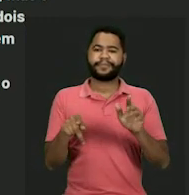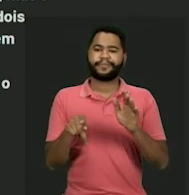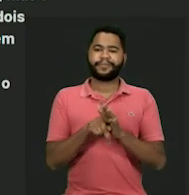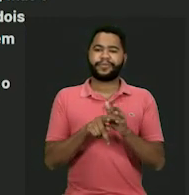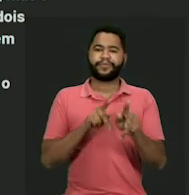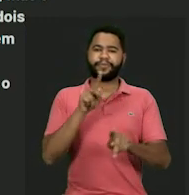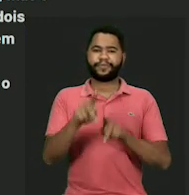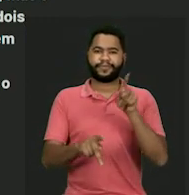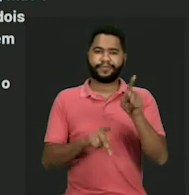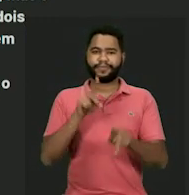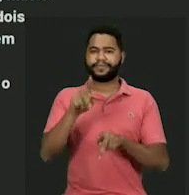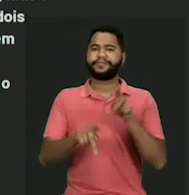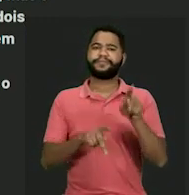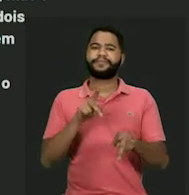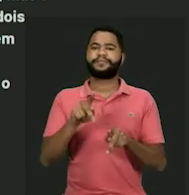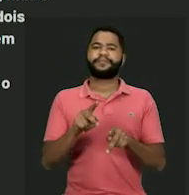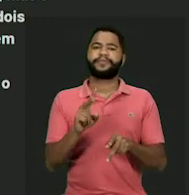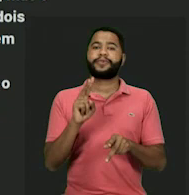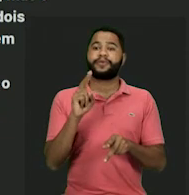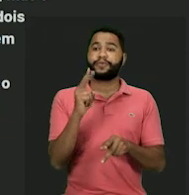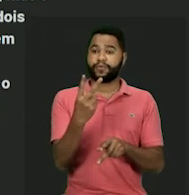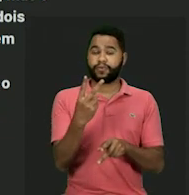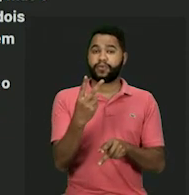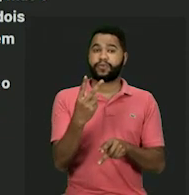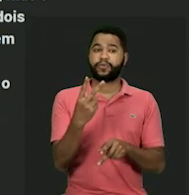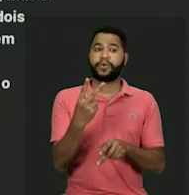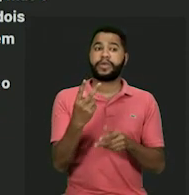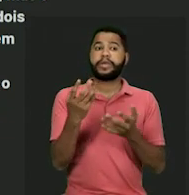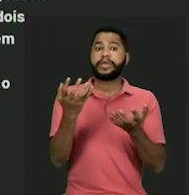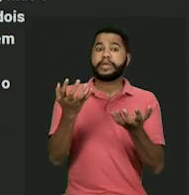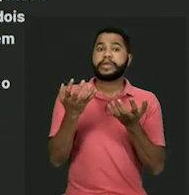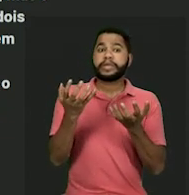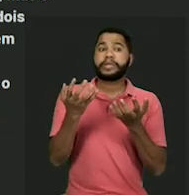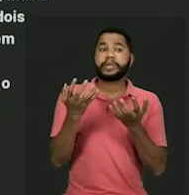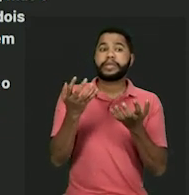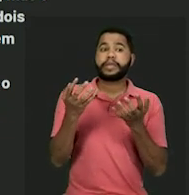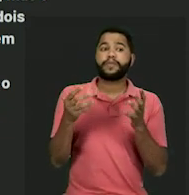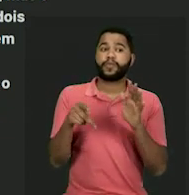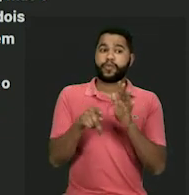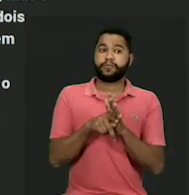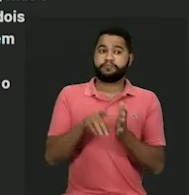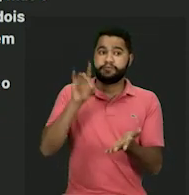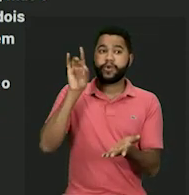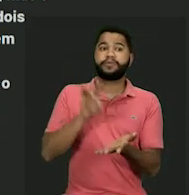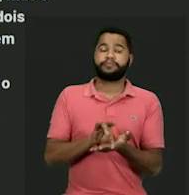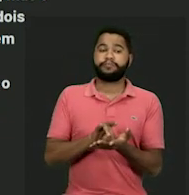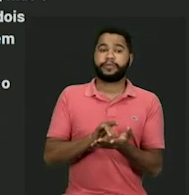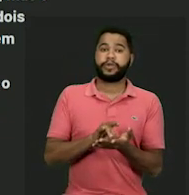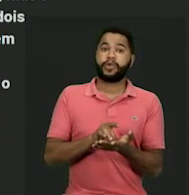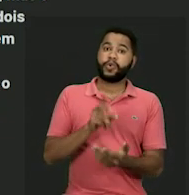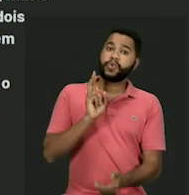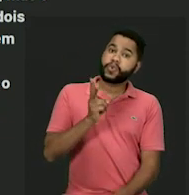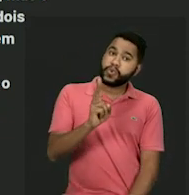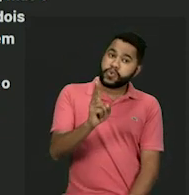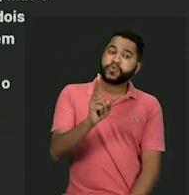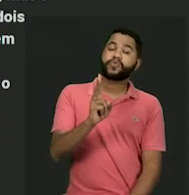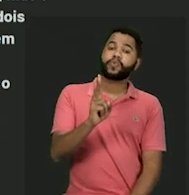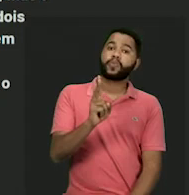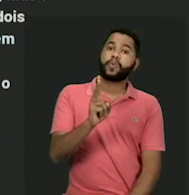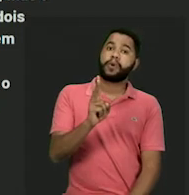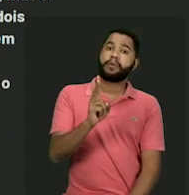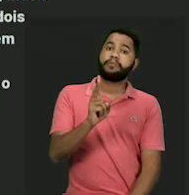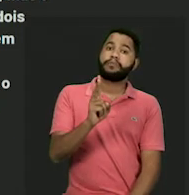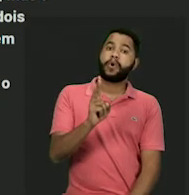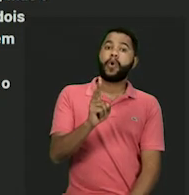popular. Porque há dois queremos, o queremos dos que querem ver se continuam nas